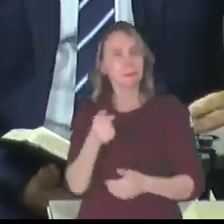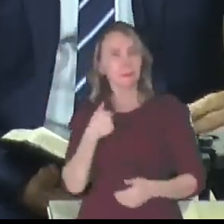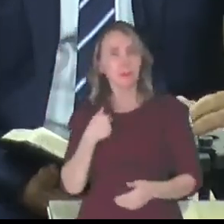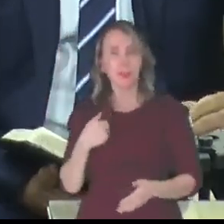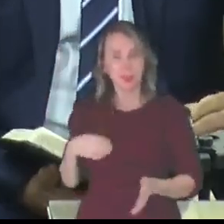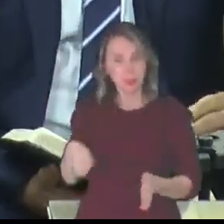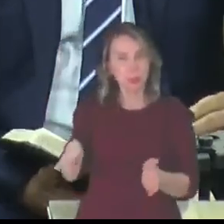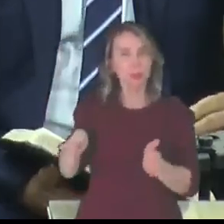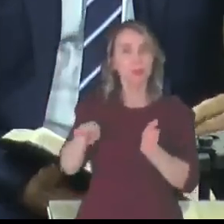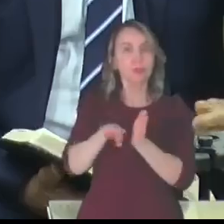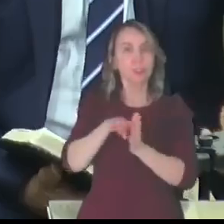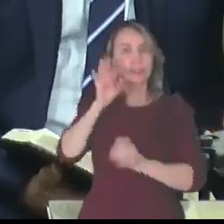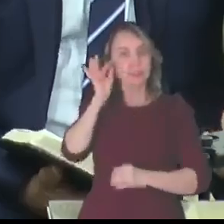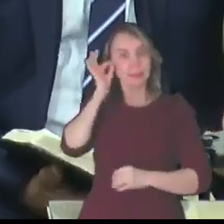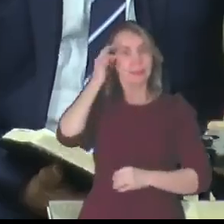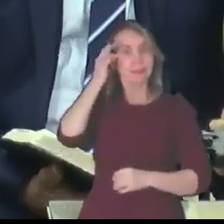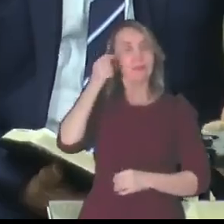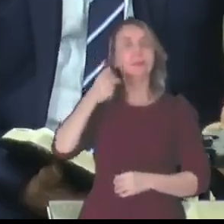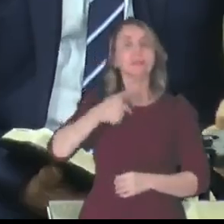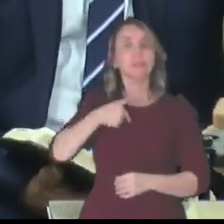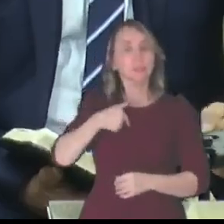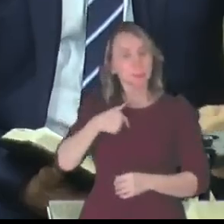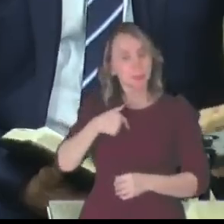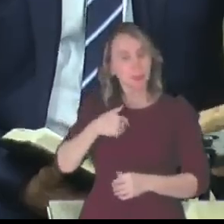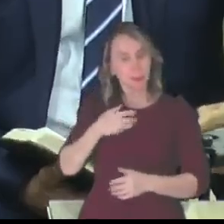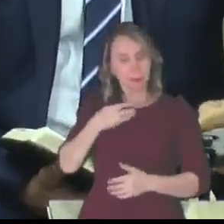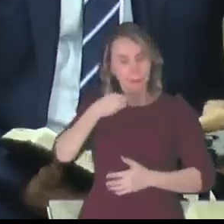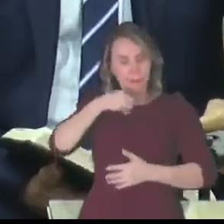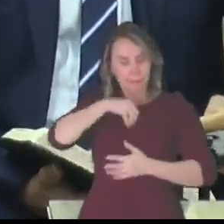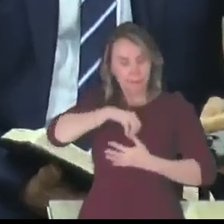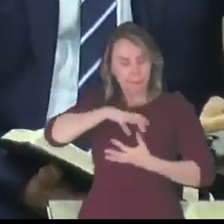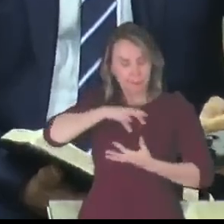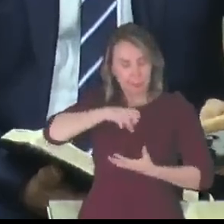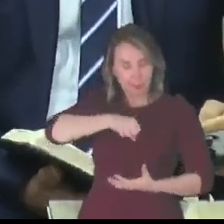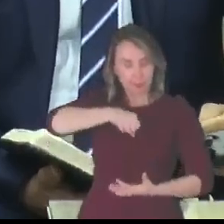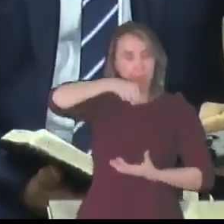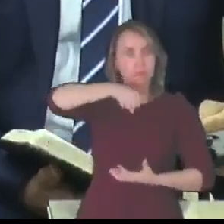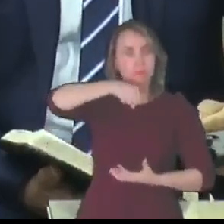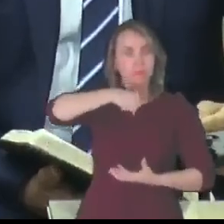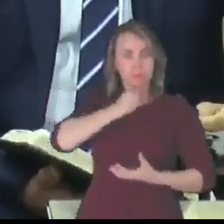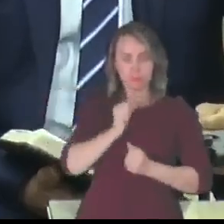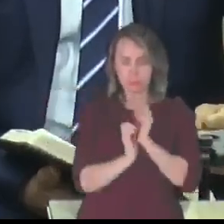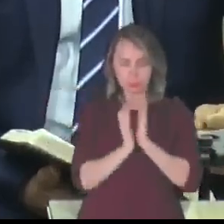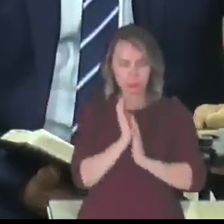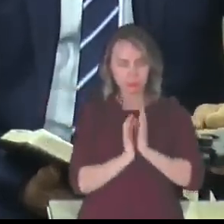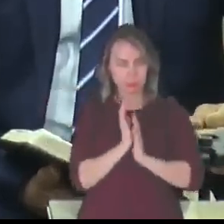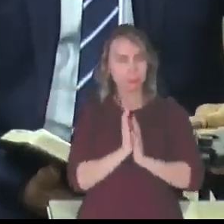aqui e eu trouxe o meu turíbulo eu trouxe o meu empresário